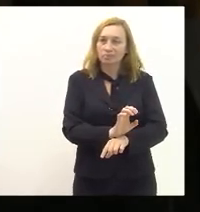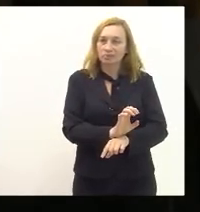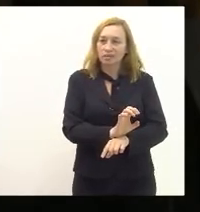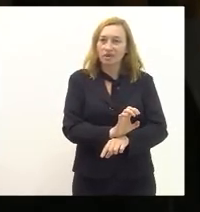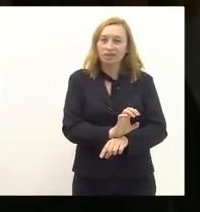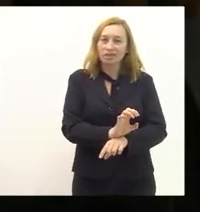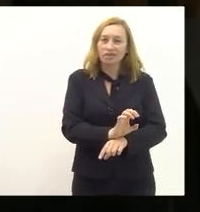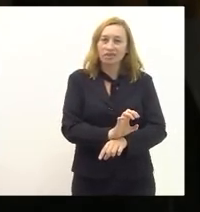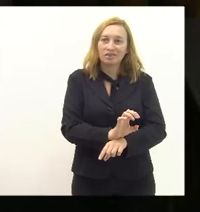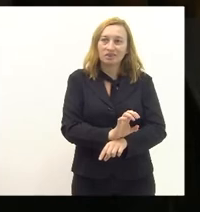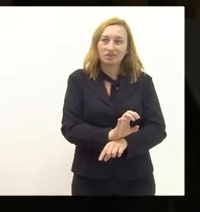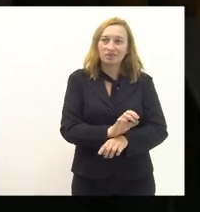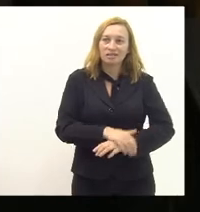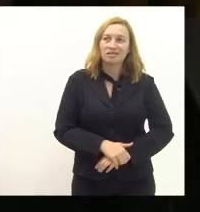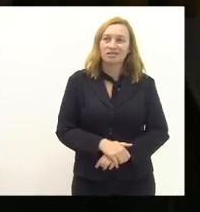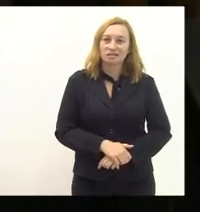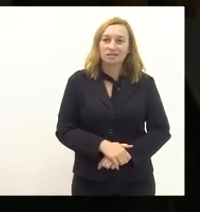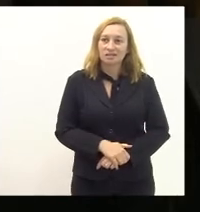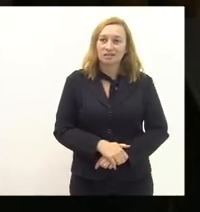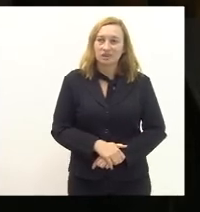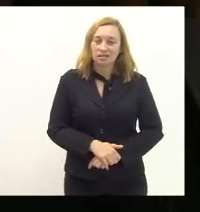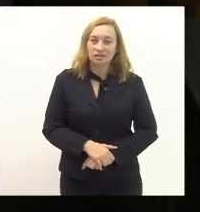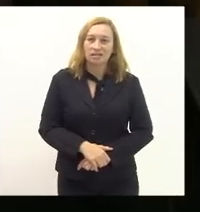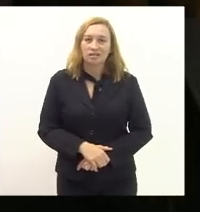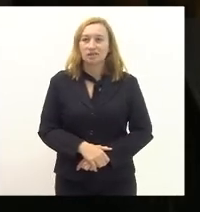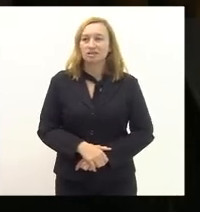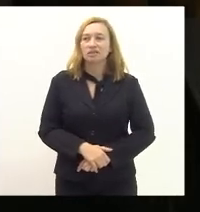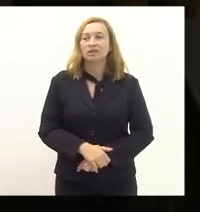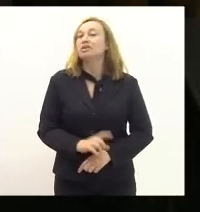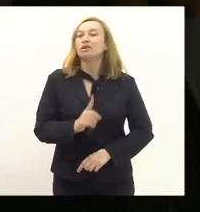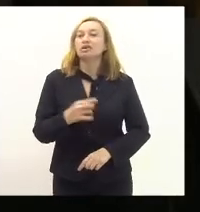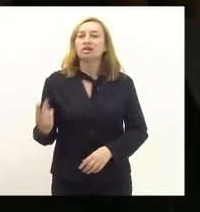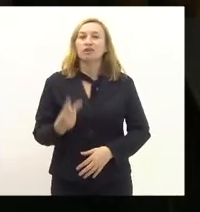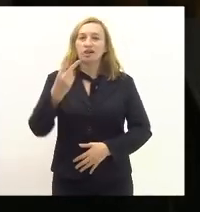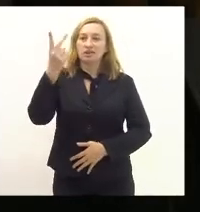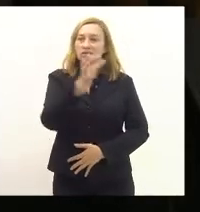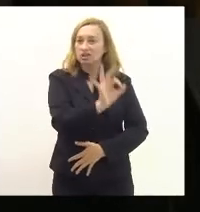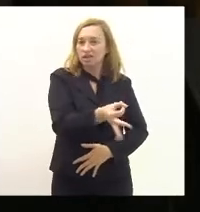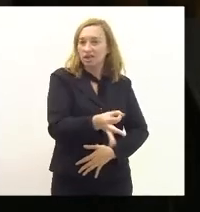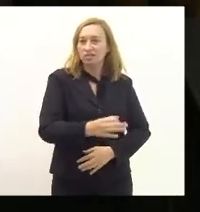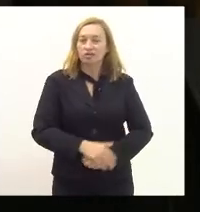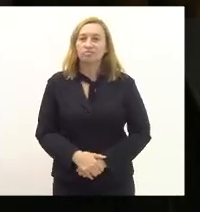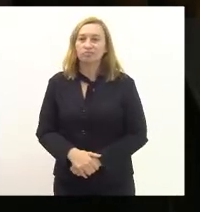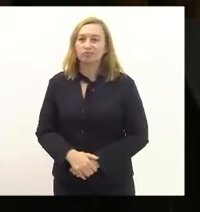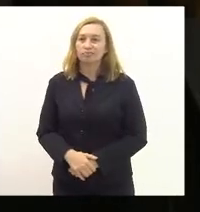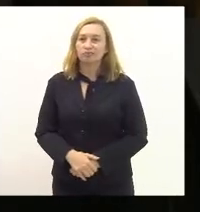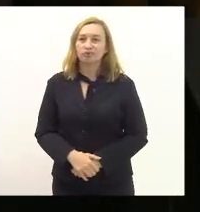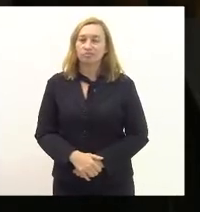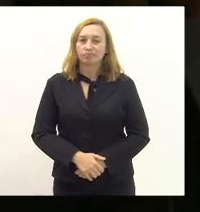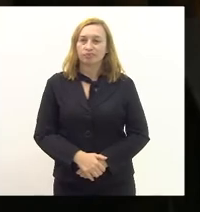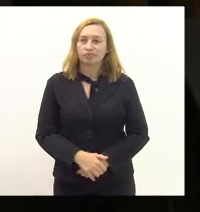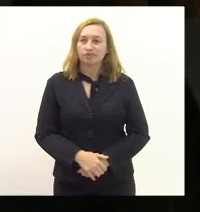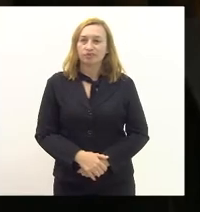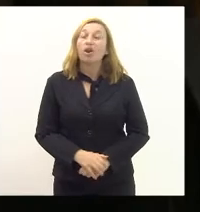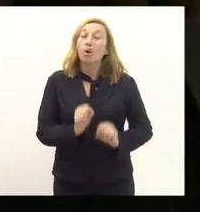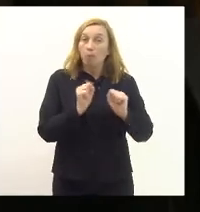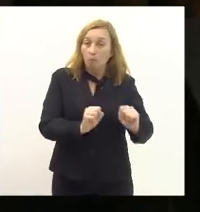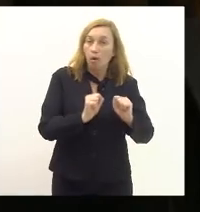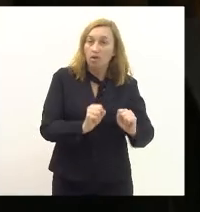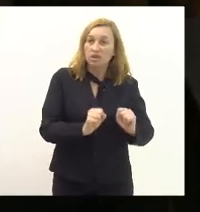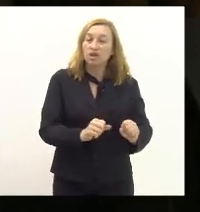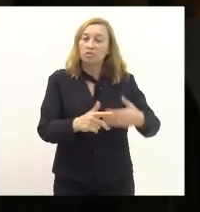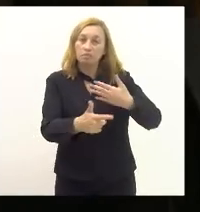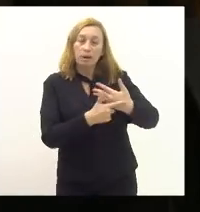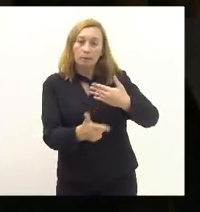na segurança, infelizmente, não está priorizando da maneira correta. O contingenciamento, ele pode ter o seu papel